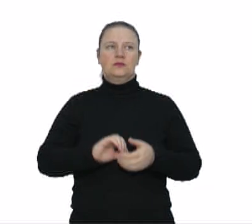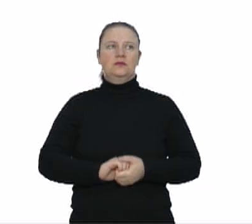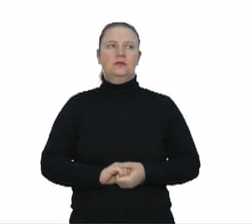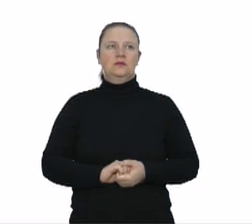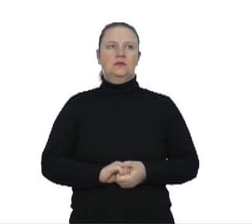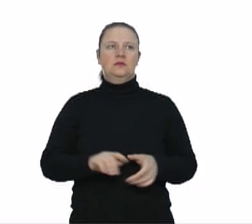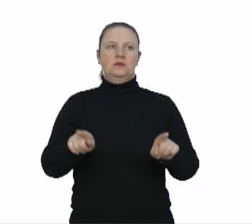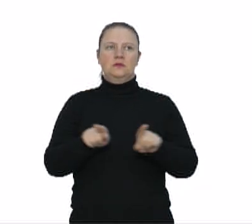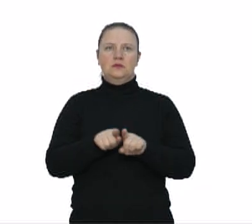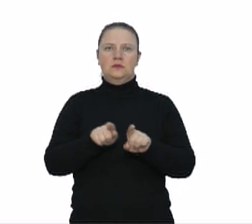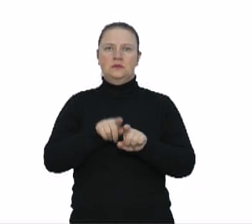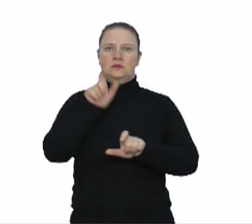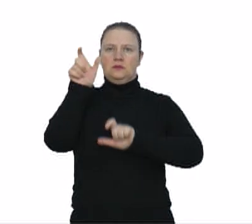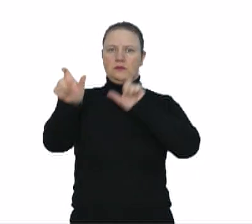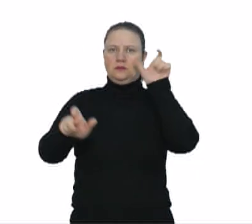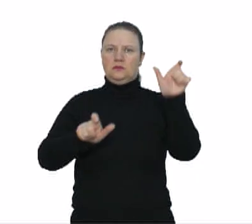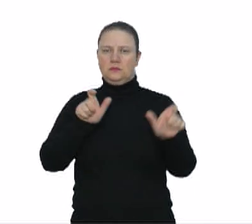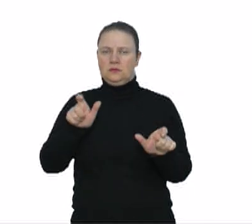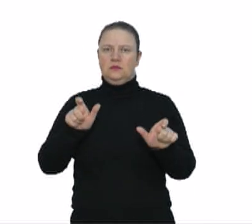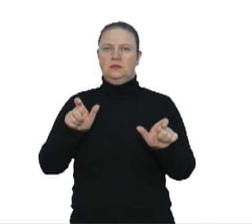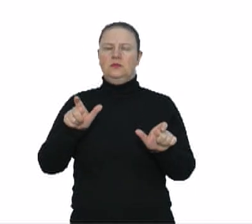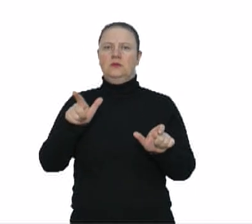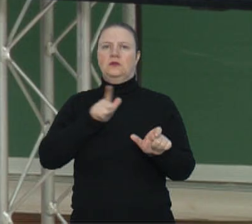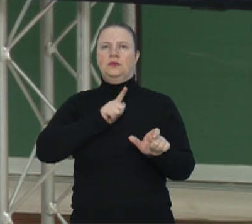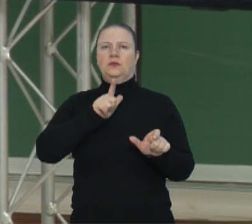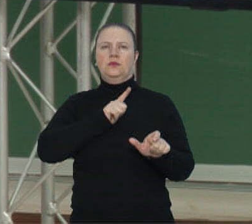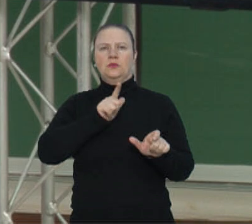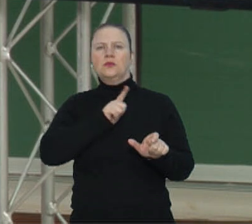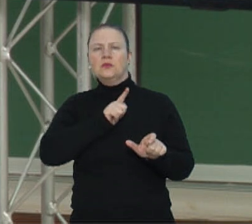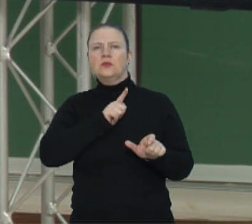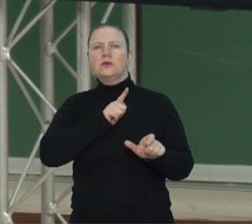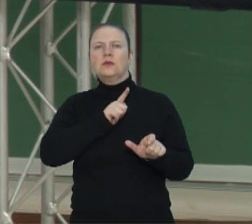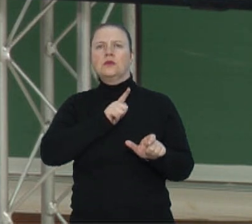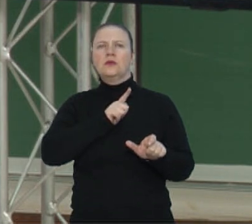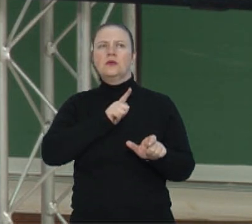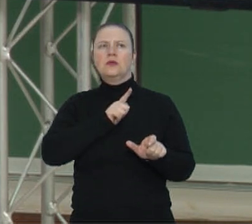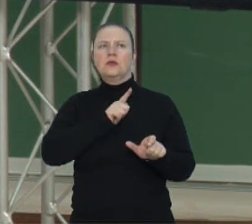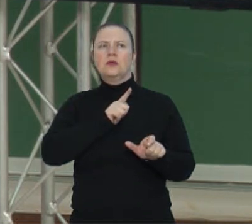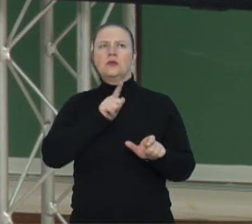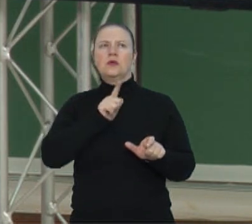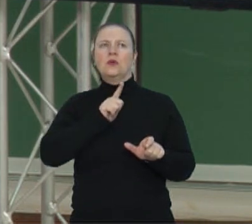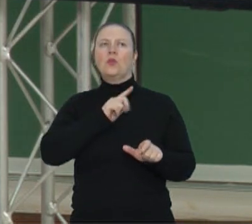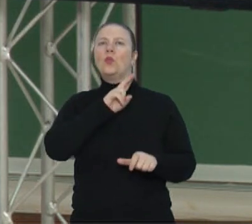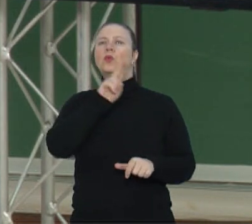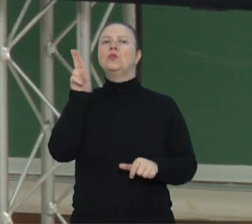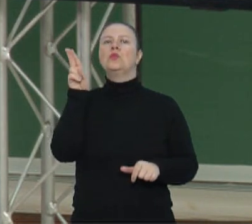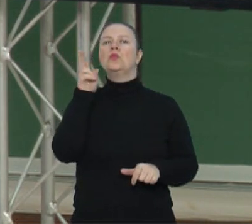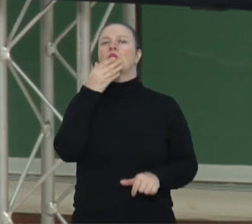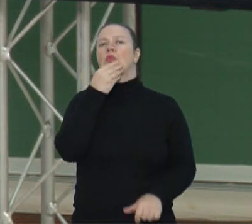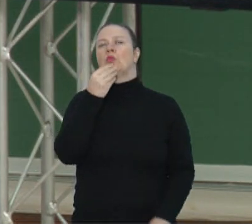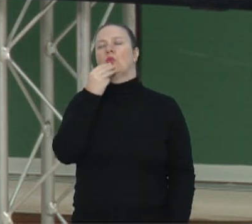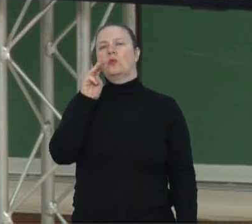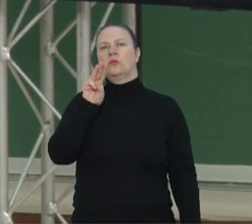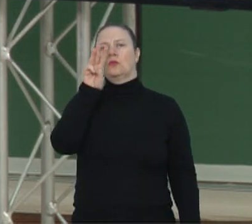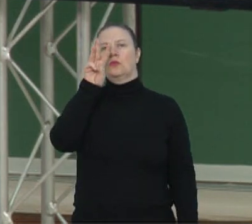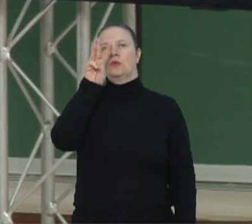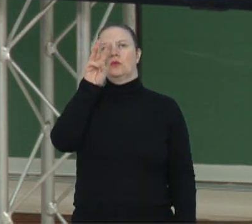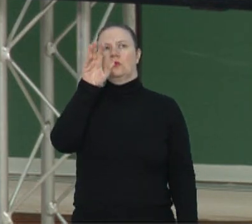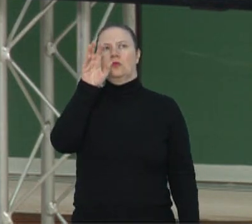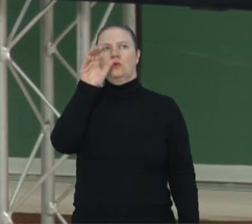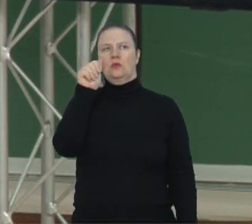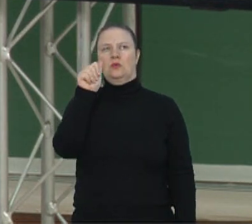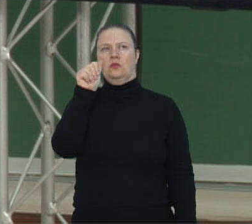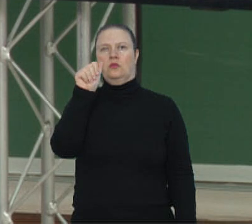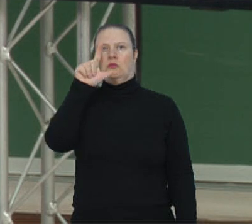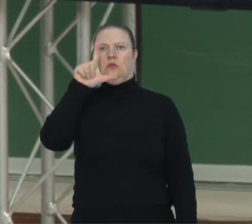Então tem essas pessoas, esse aparelho, ele pode ser, fez o Walter Smetak, ele pode ter até 28